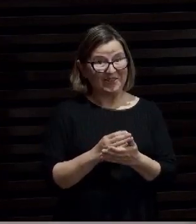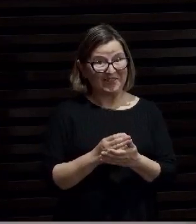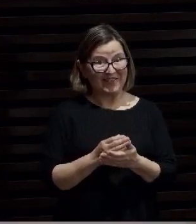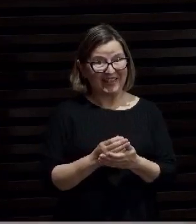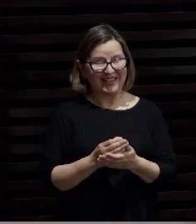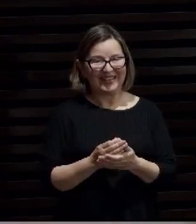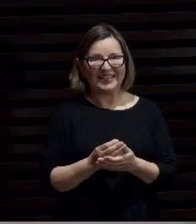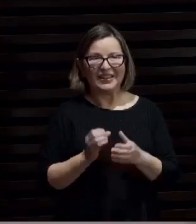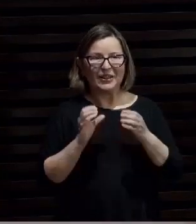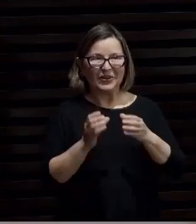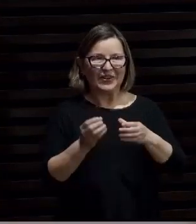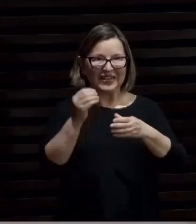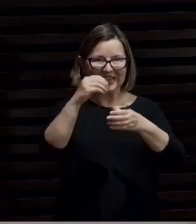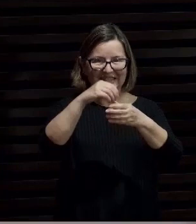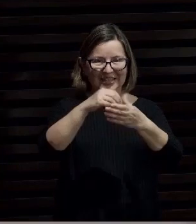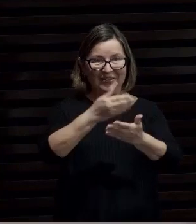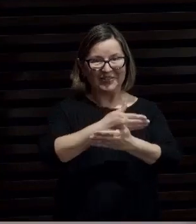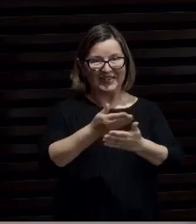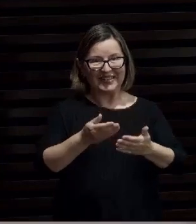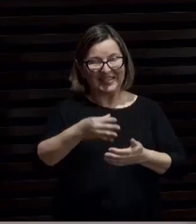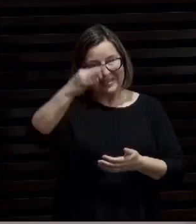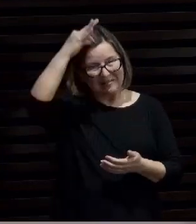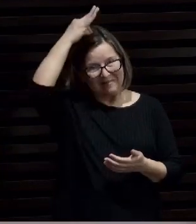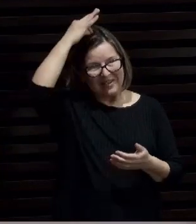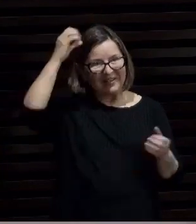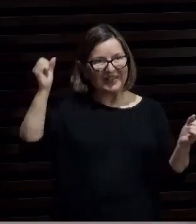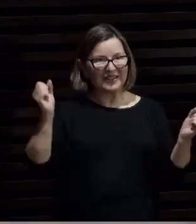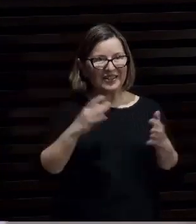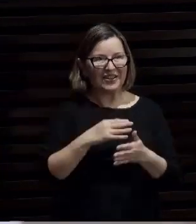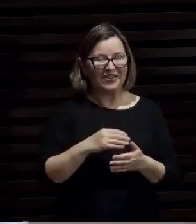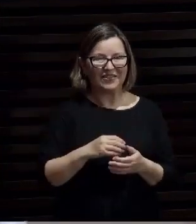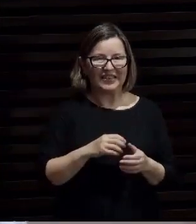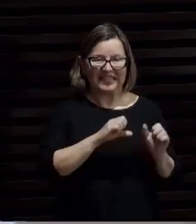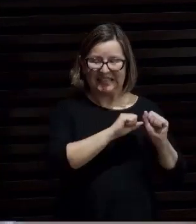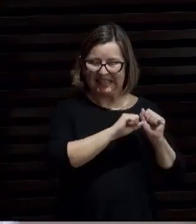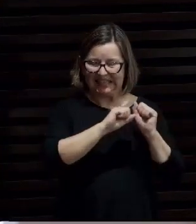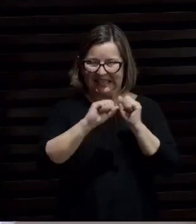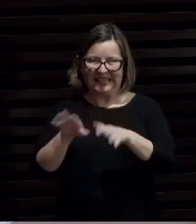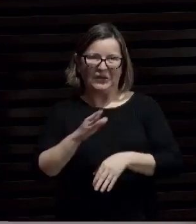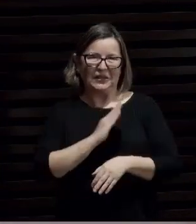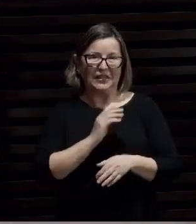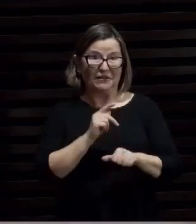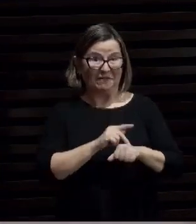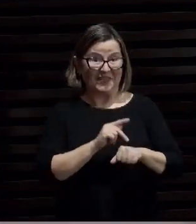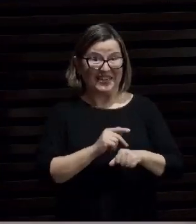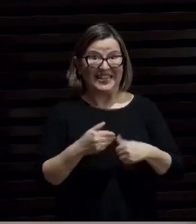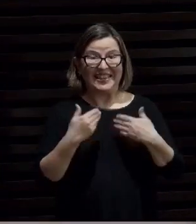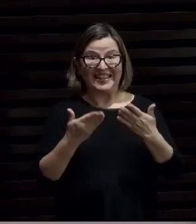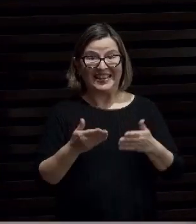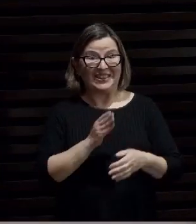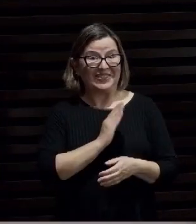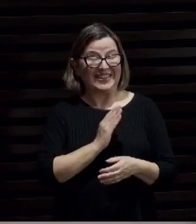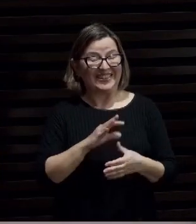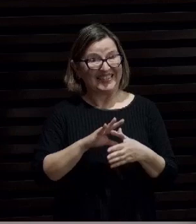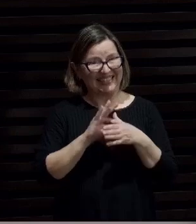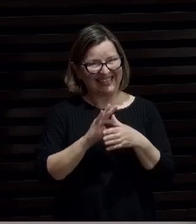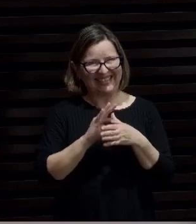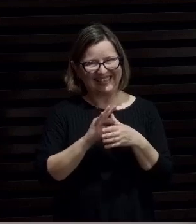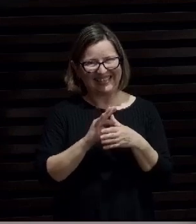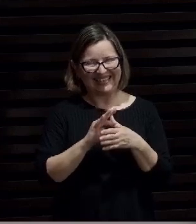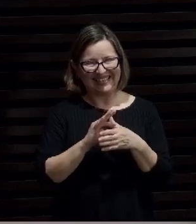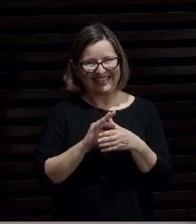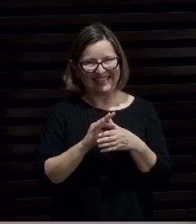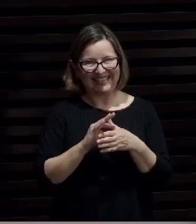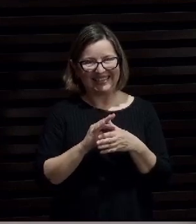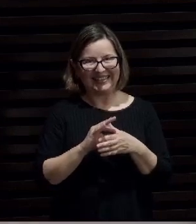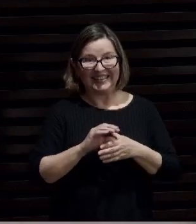um espírito novo. Tirarei de vós o coração de pedra e eu vos darei um coração de carne. Eu